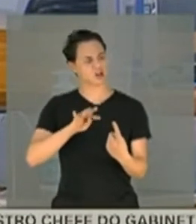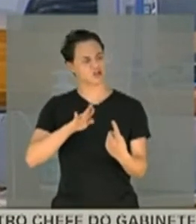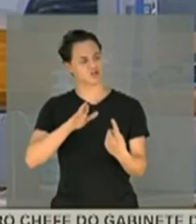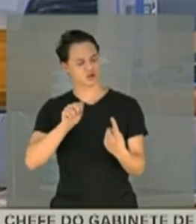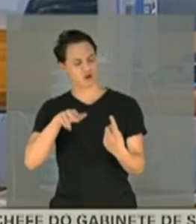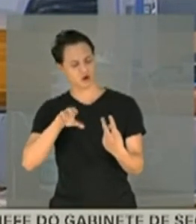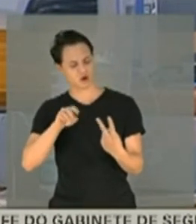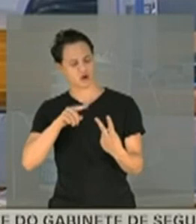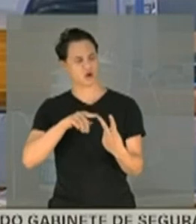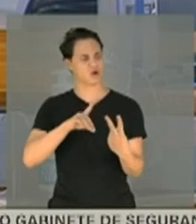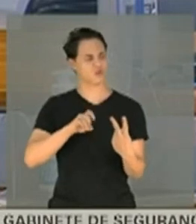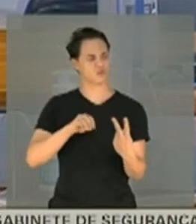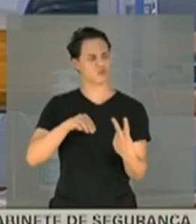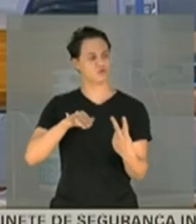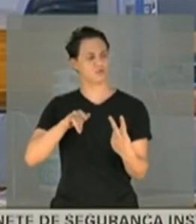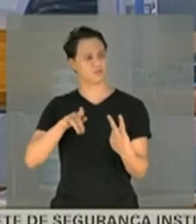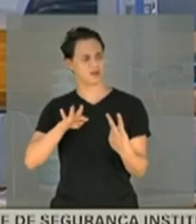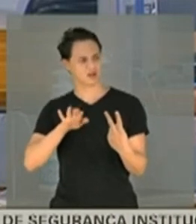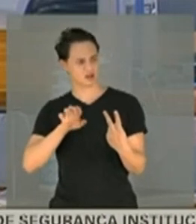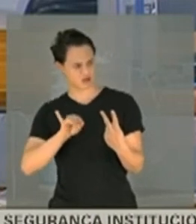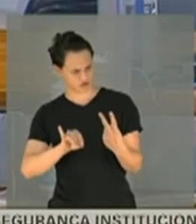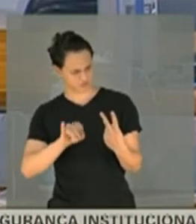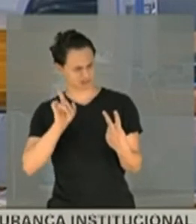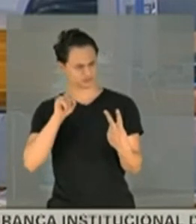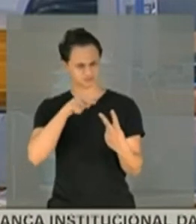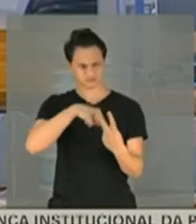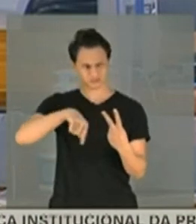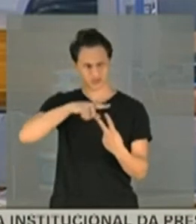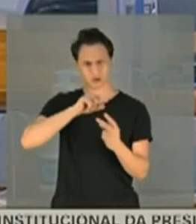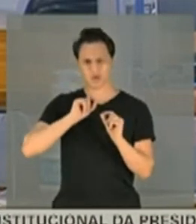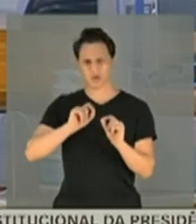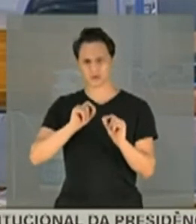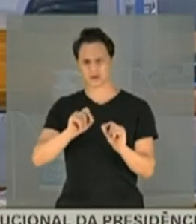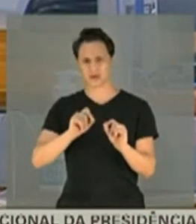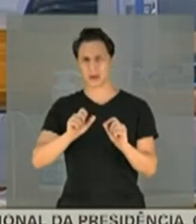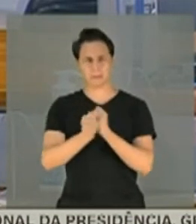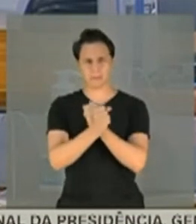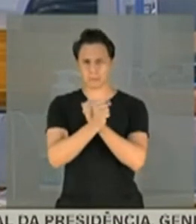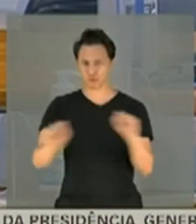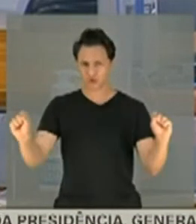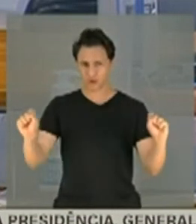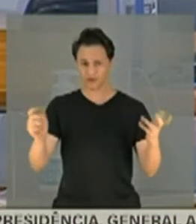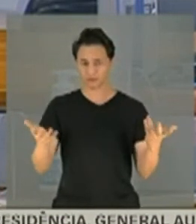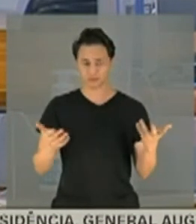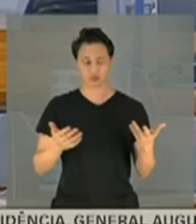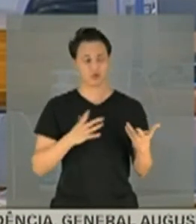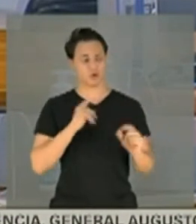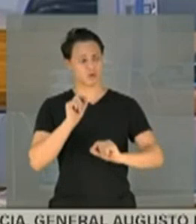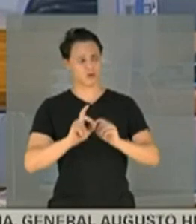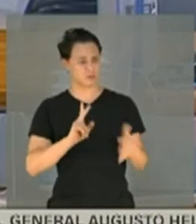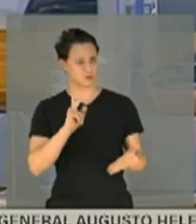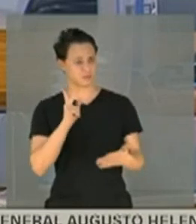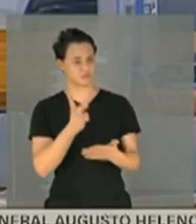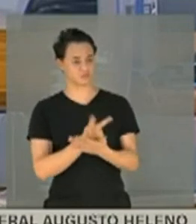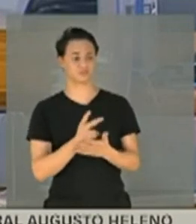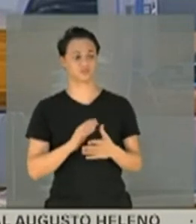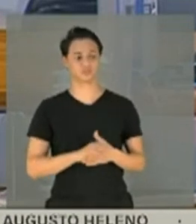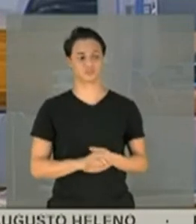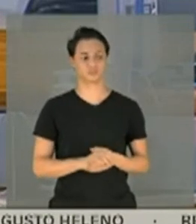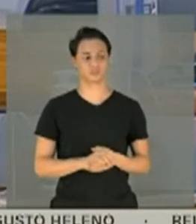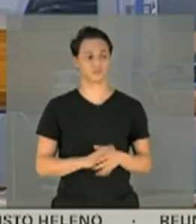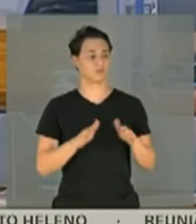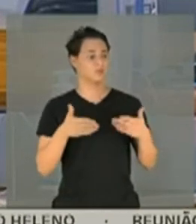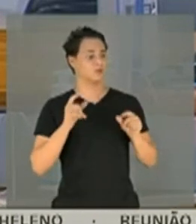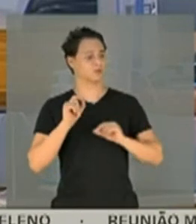os demais envolvidos era fundamentalmente impossível de ocorrer, ou